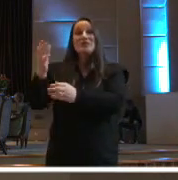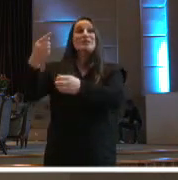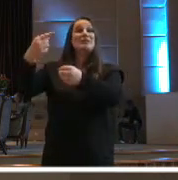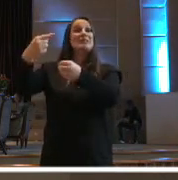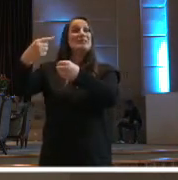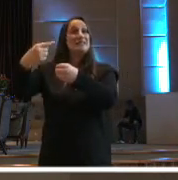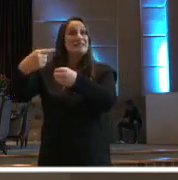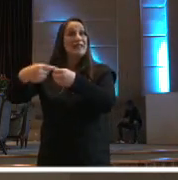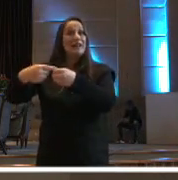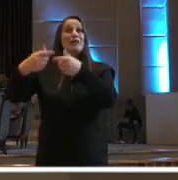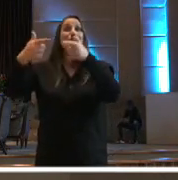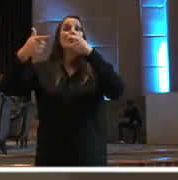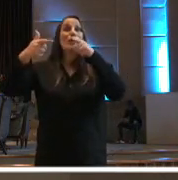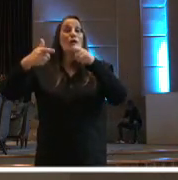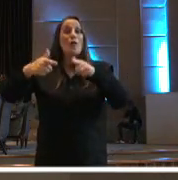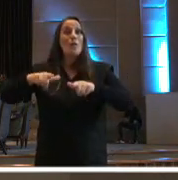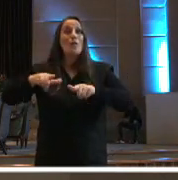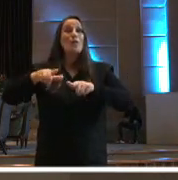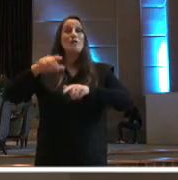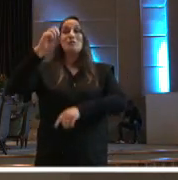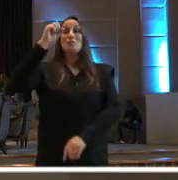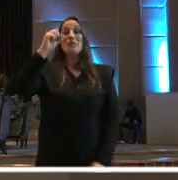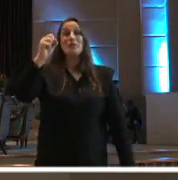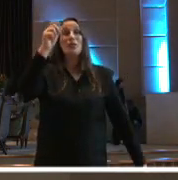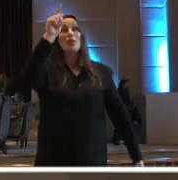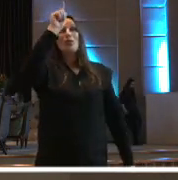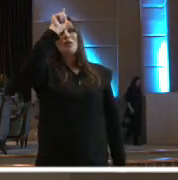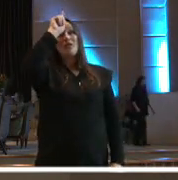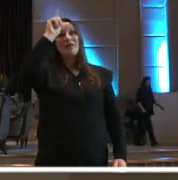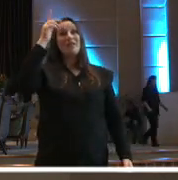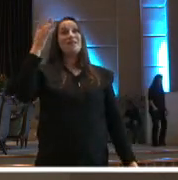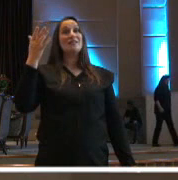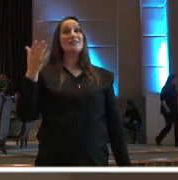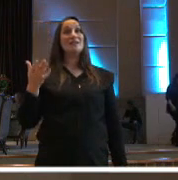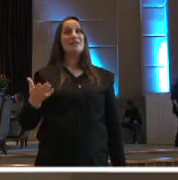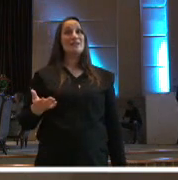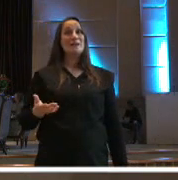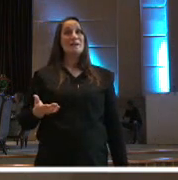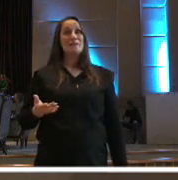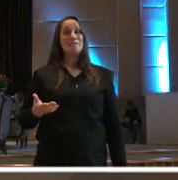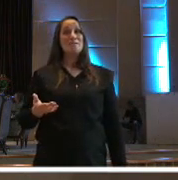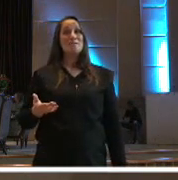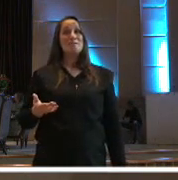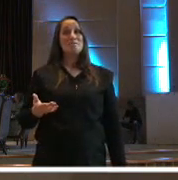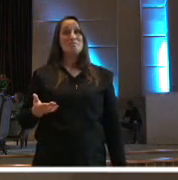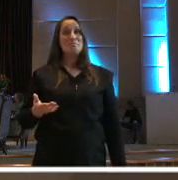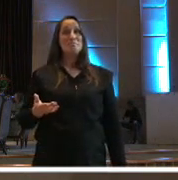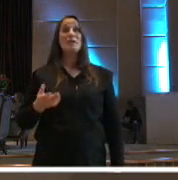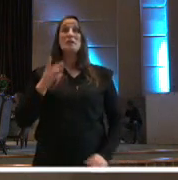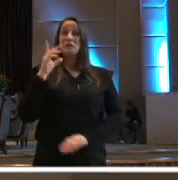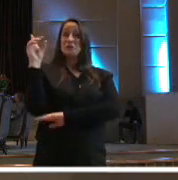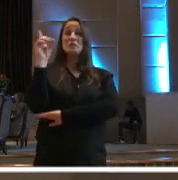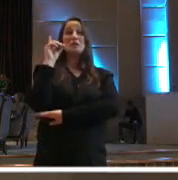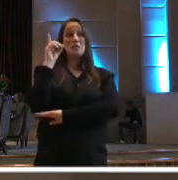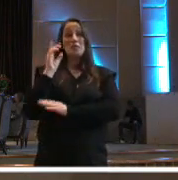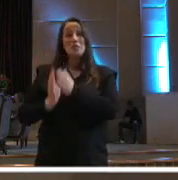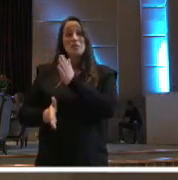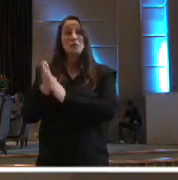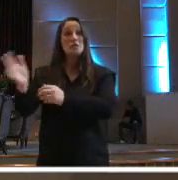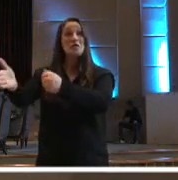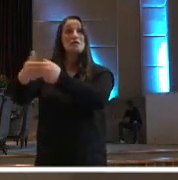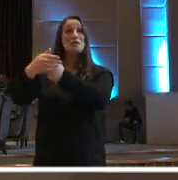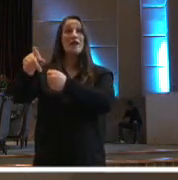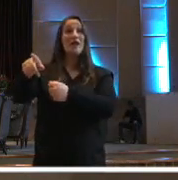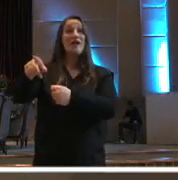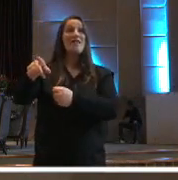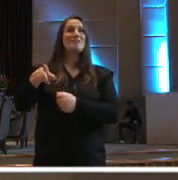cidade natal do herói que ele havia matado, o gigante Golias, logo ser